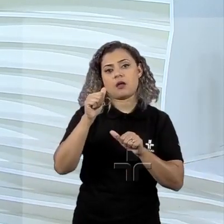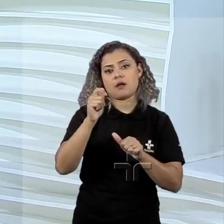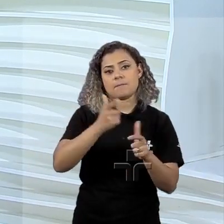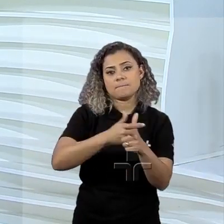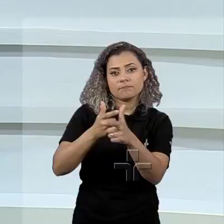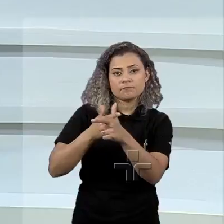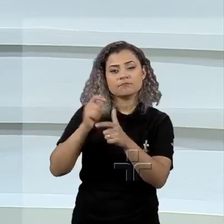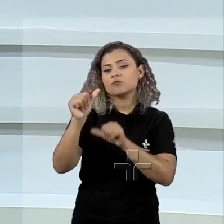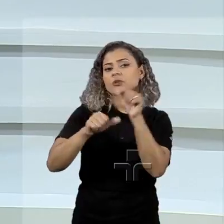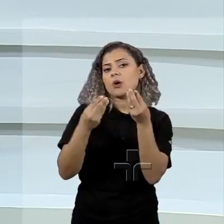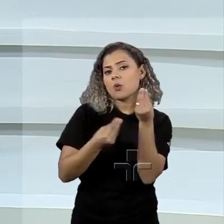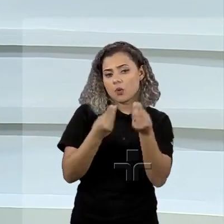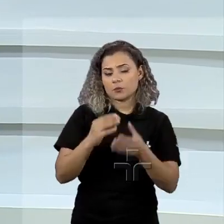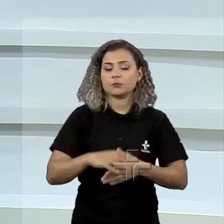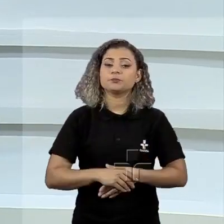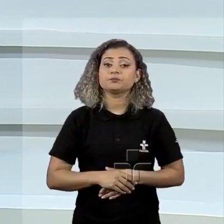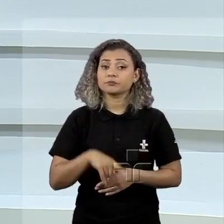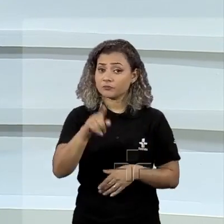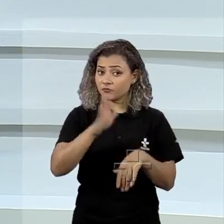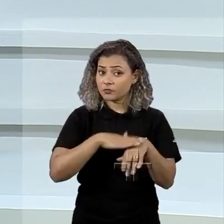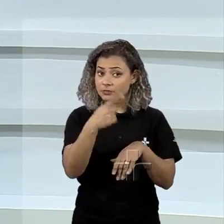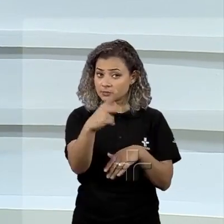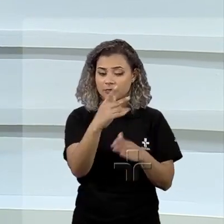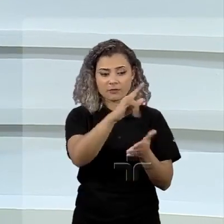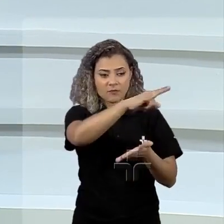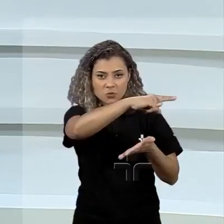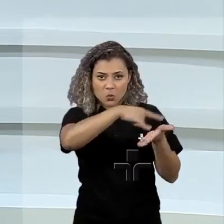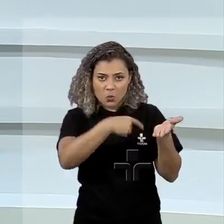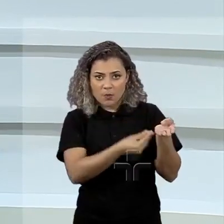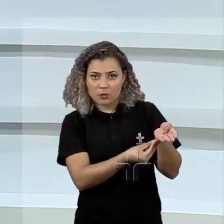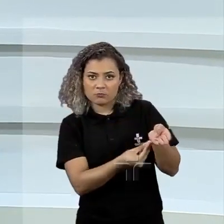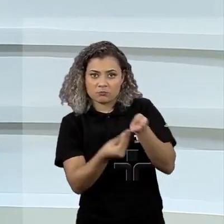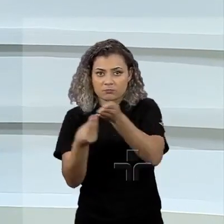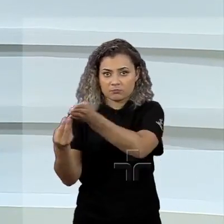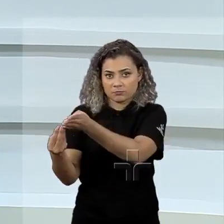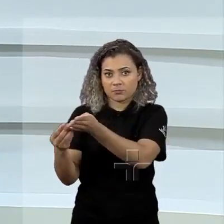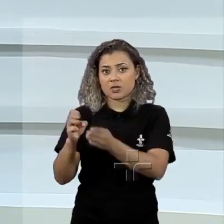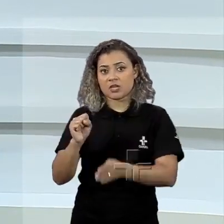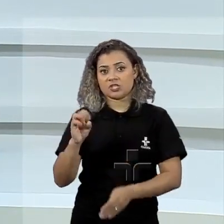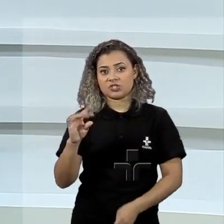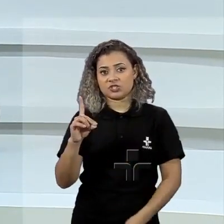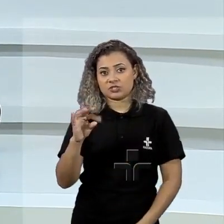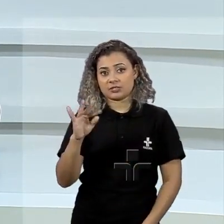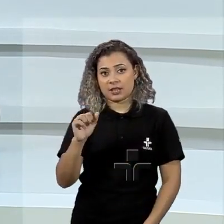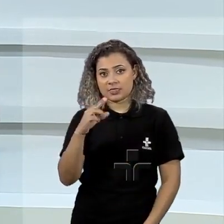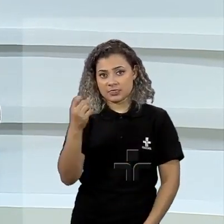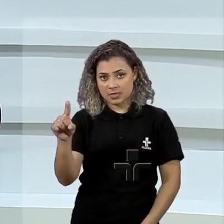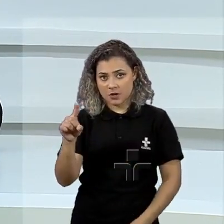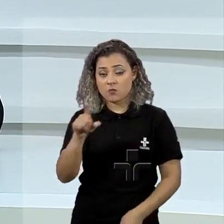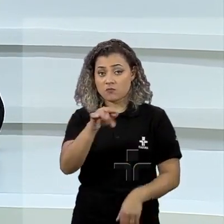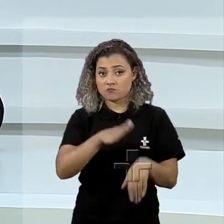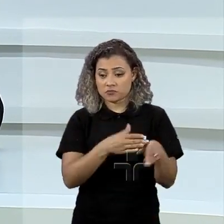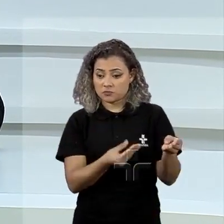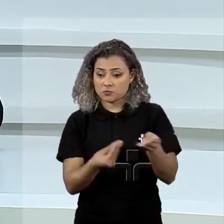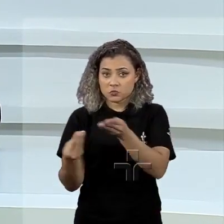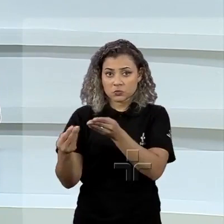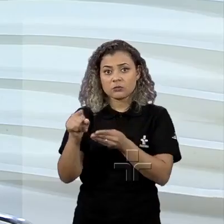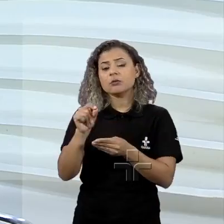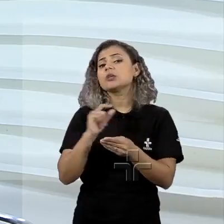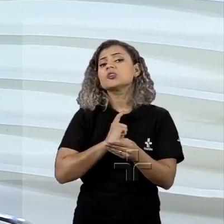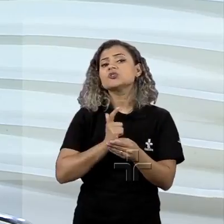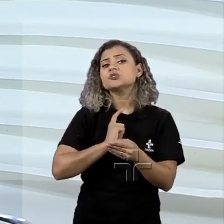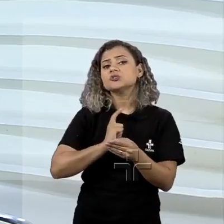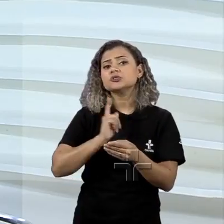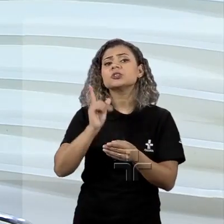trajetória. O senhor encaminhou uma nota, a sua equipe encaminhou uma nota para o Estadão, dizendo que havia